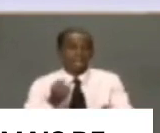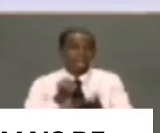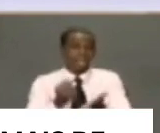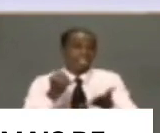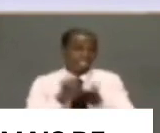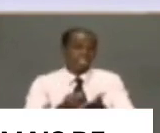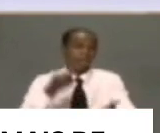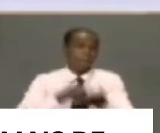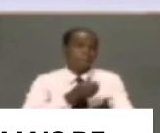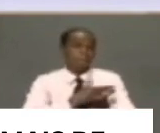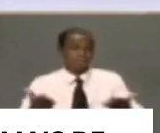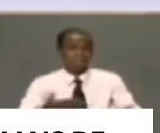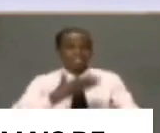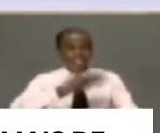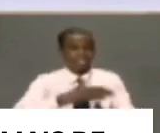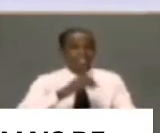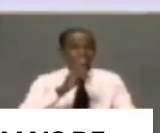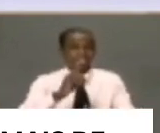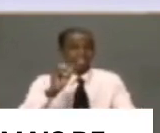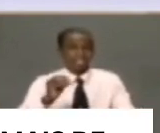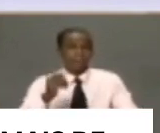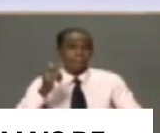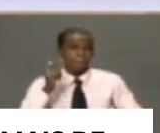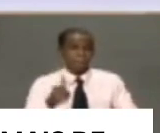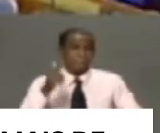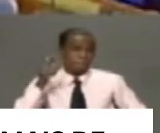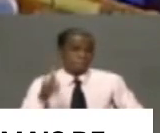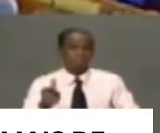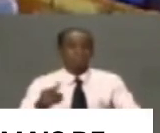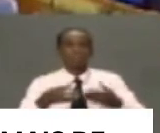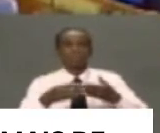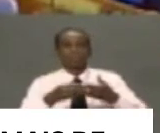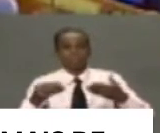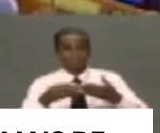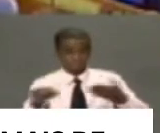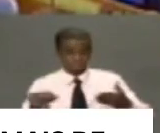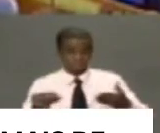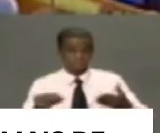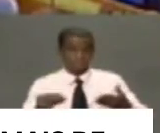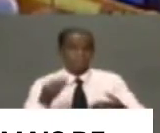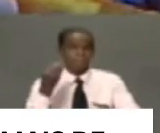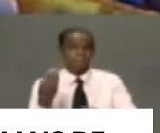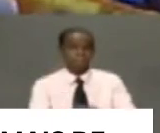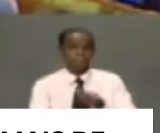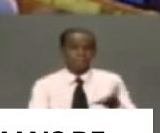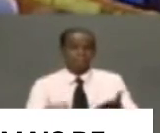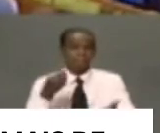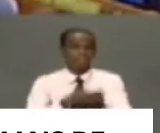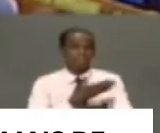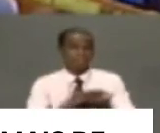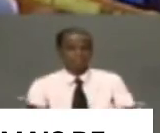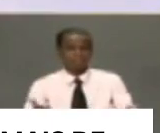valor que ascende A 164 milhões e $600000 deste valor com estão